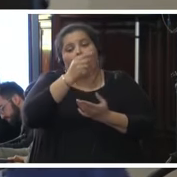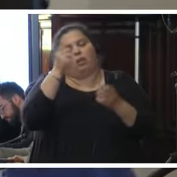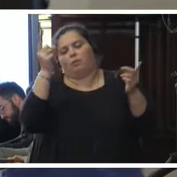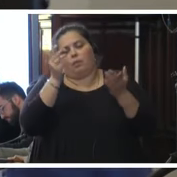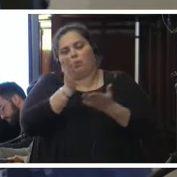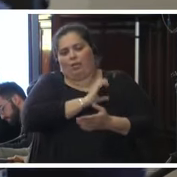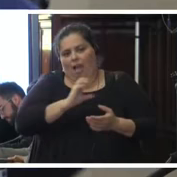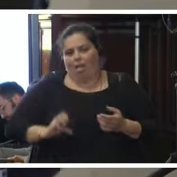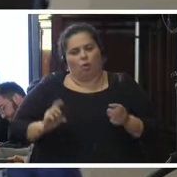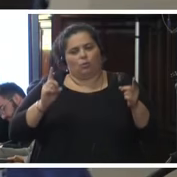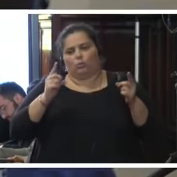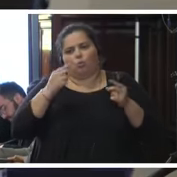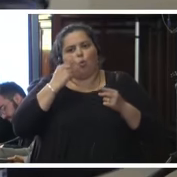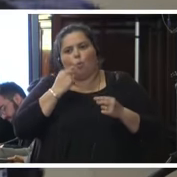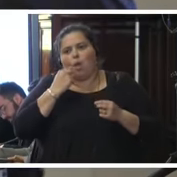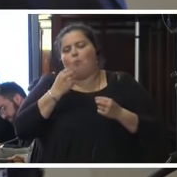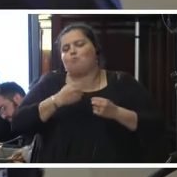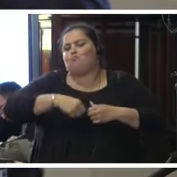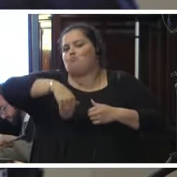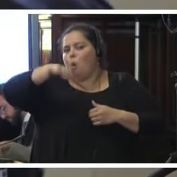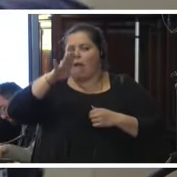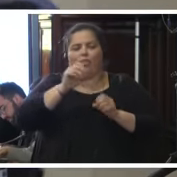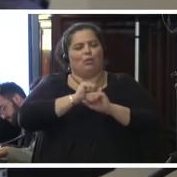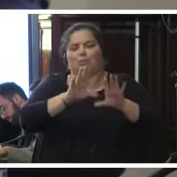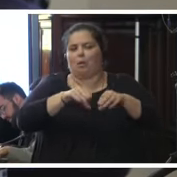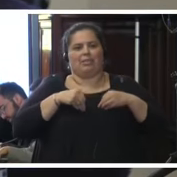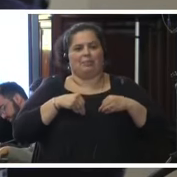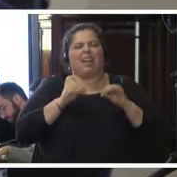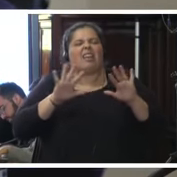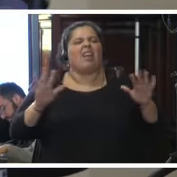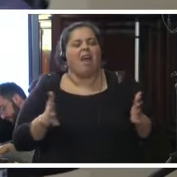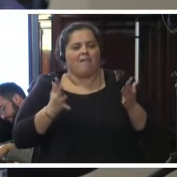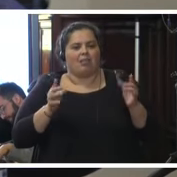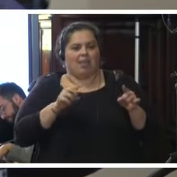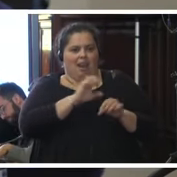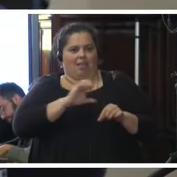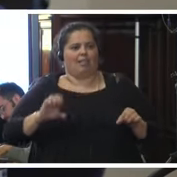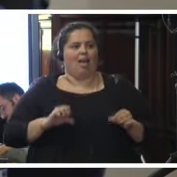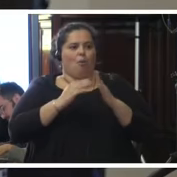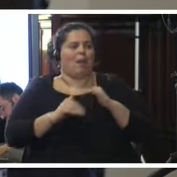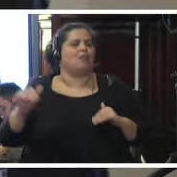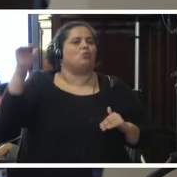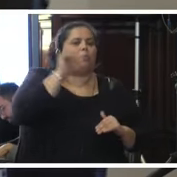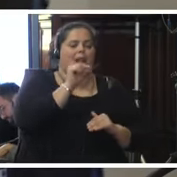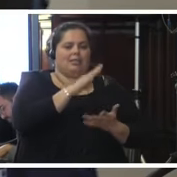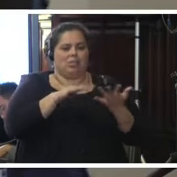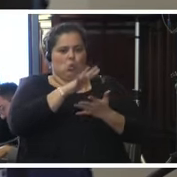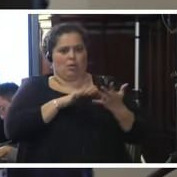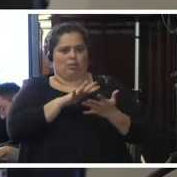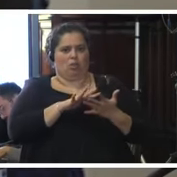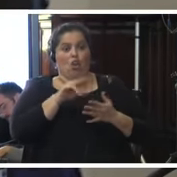para superar isso? O que vai fazer no caso desses dois policiais com 37 autos de resistência para que